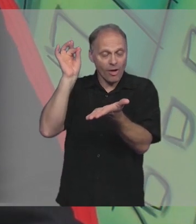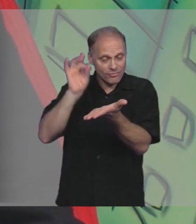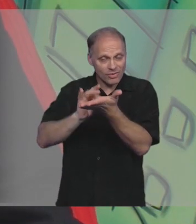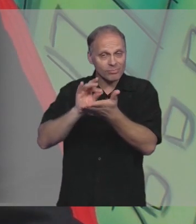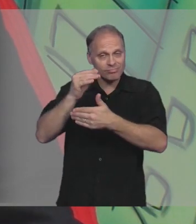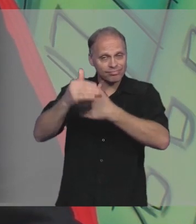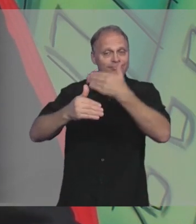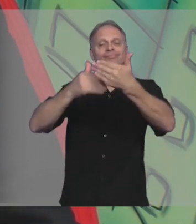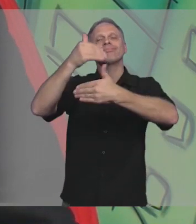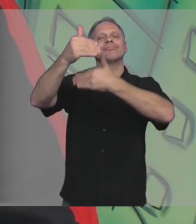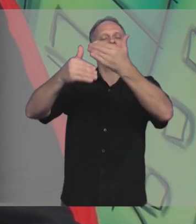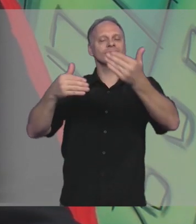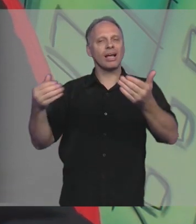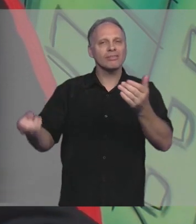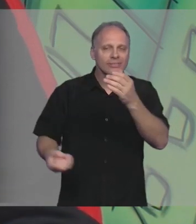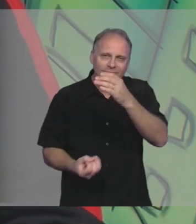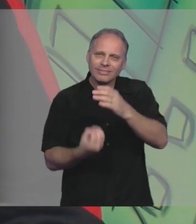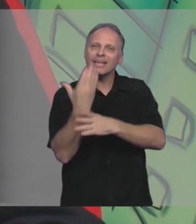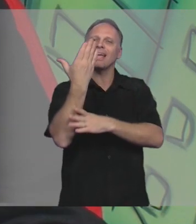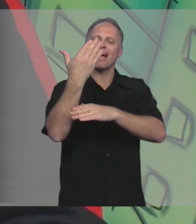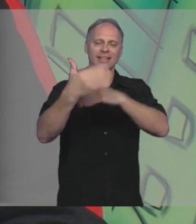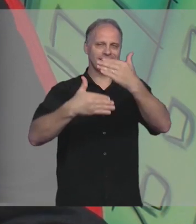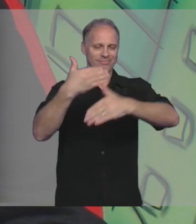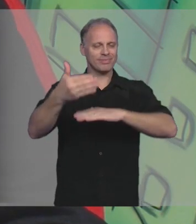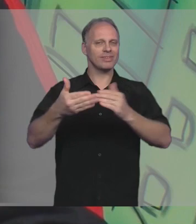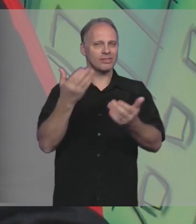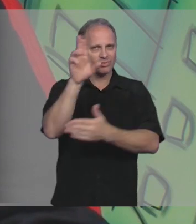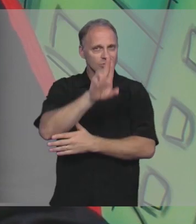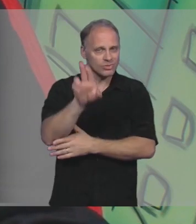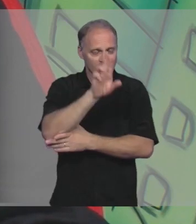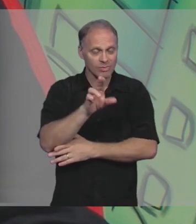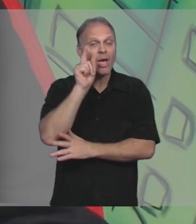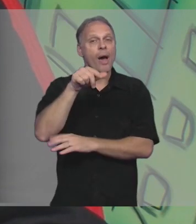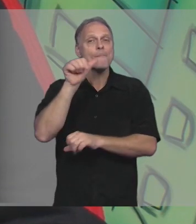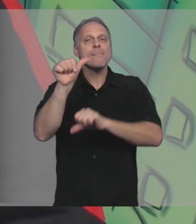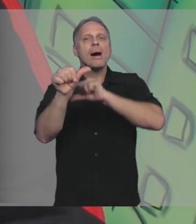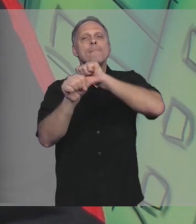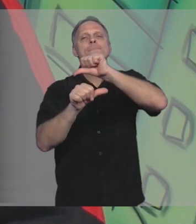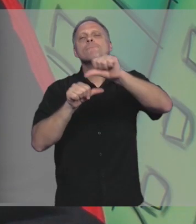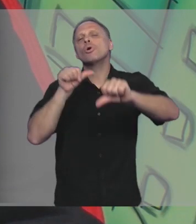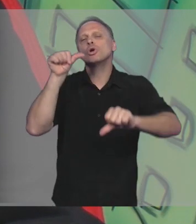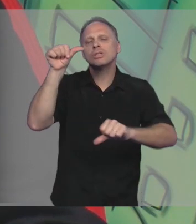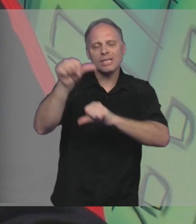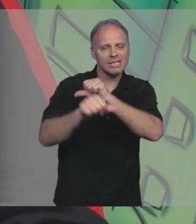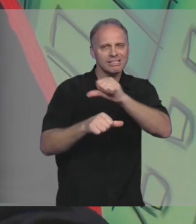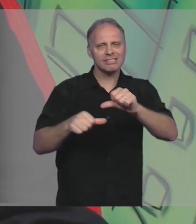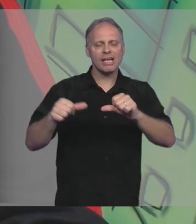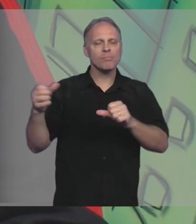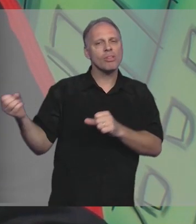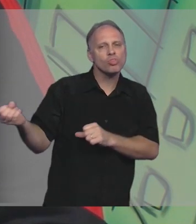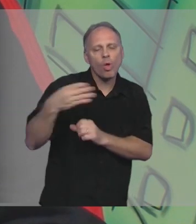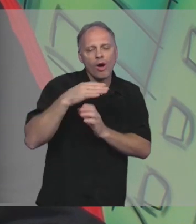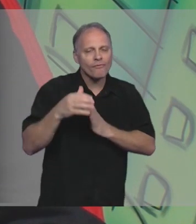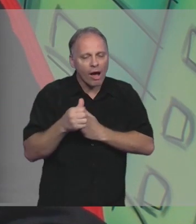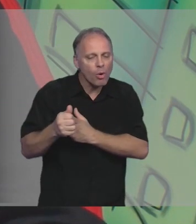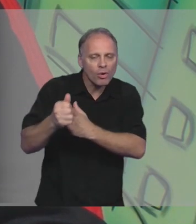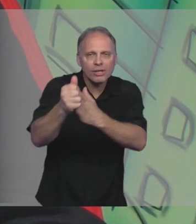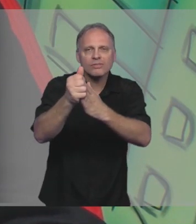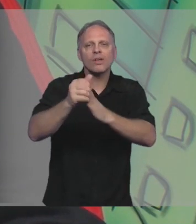assim, em implementação, tá? É uma mudança e uma nova orientação